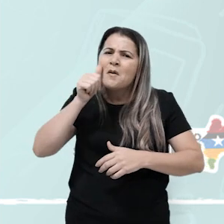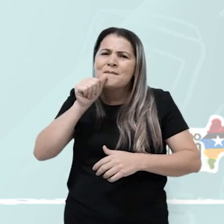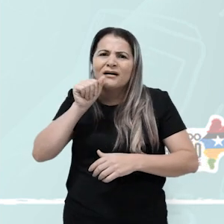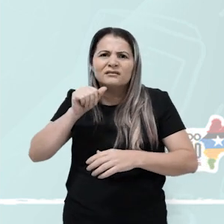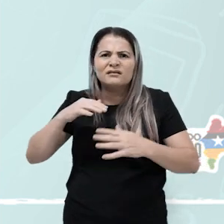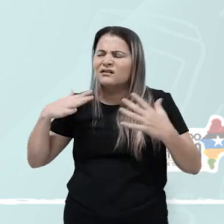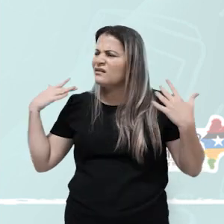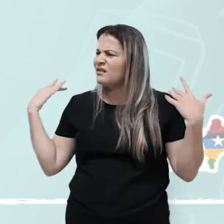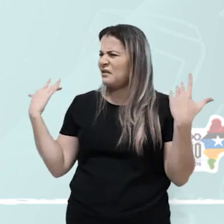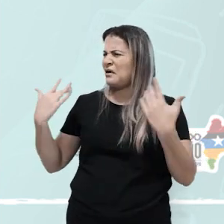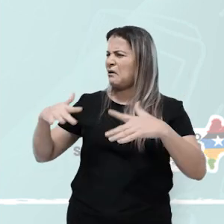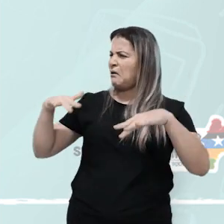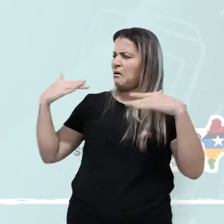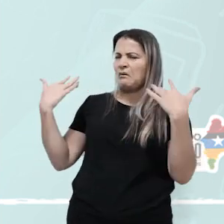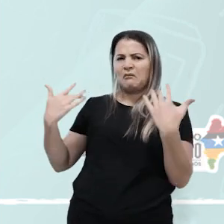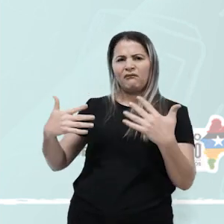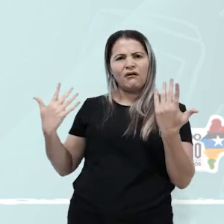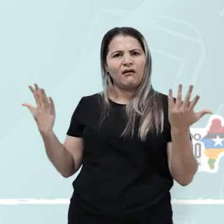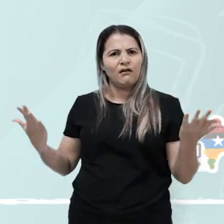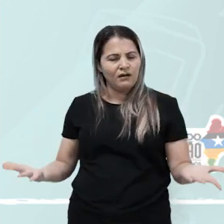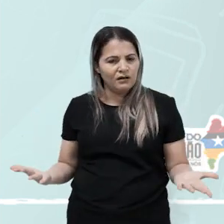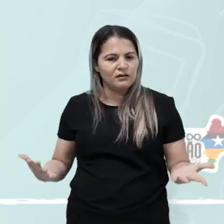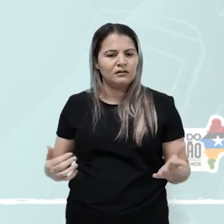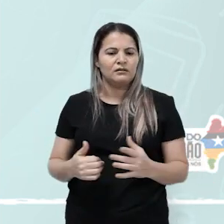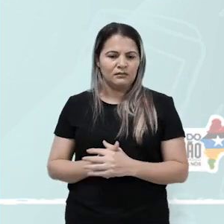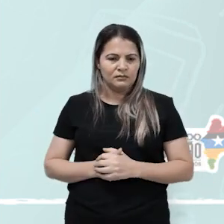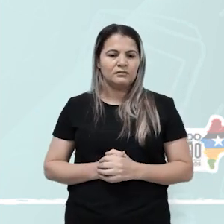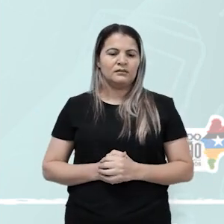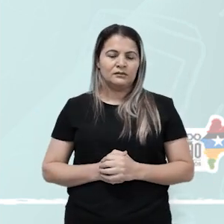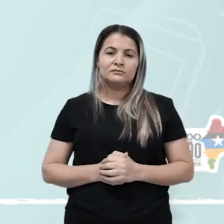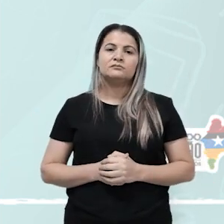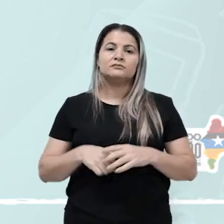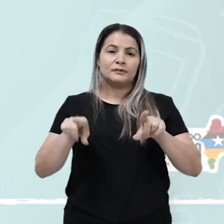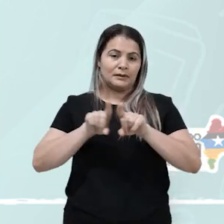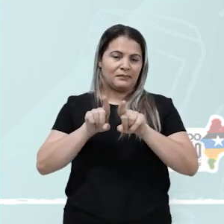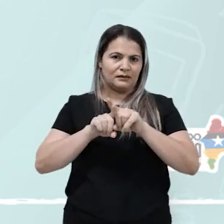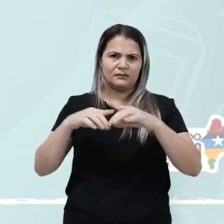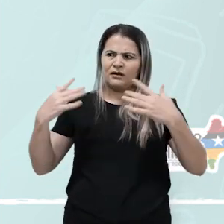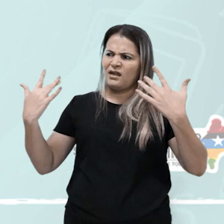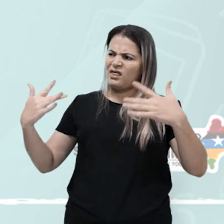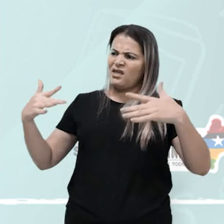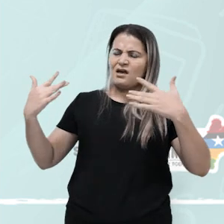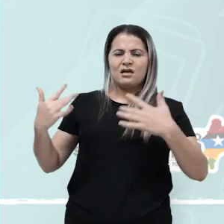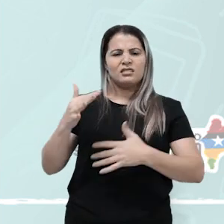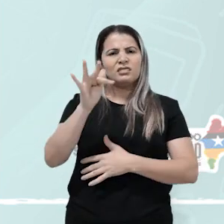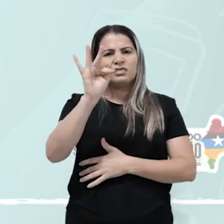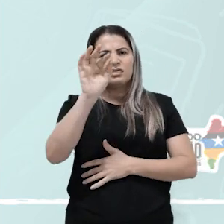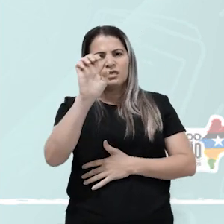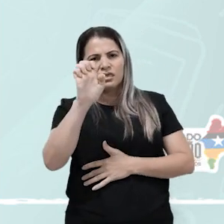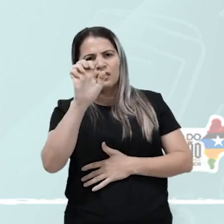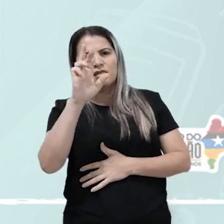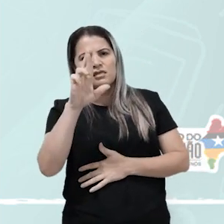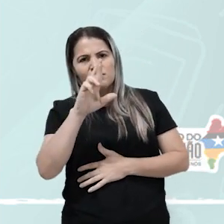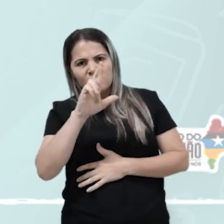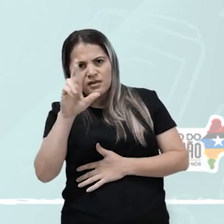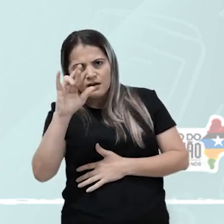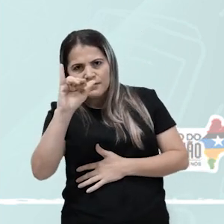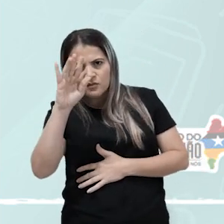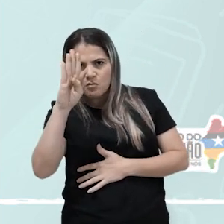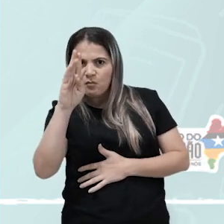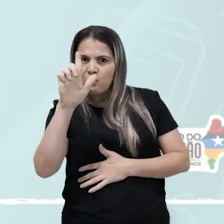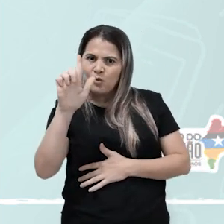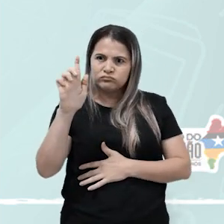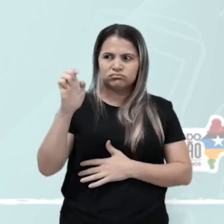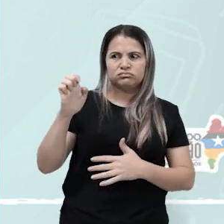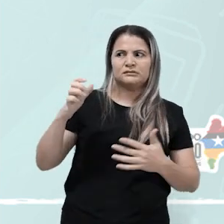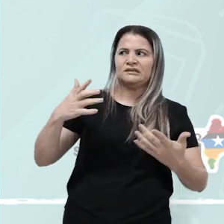Terrible significa terrível. Terrível também dá a ideia de adjetivo, algo que não é bom. E